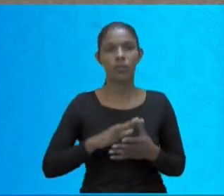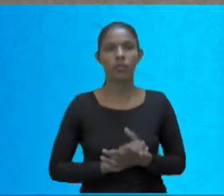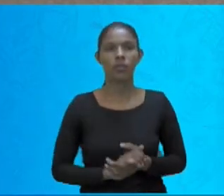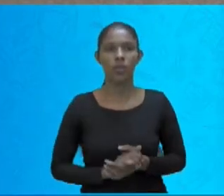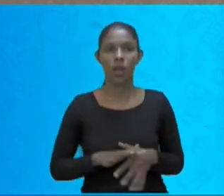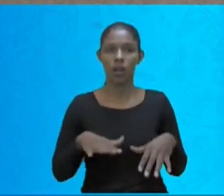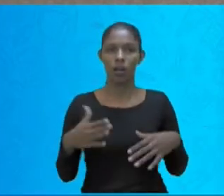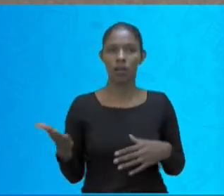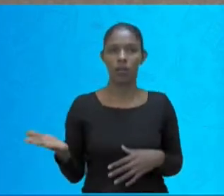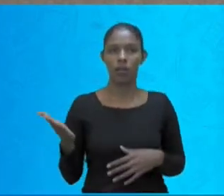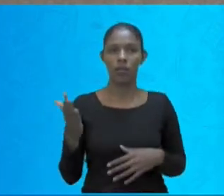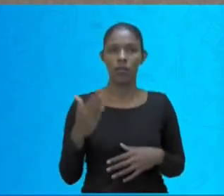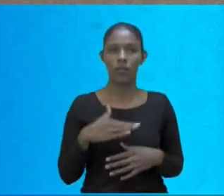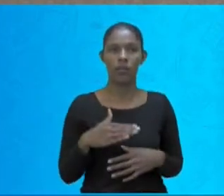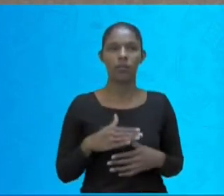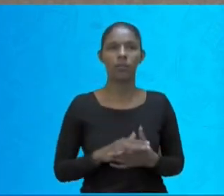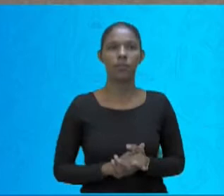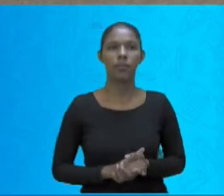Vamos lá.